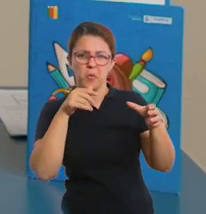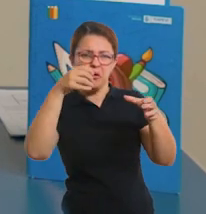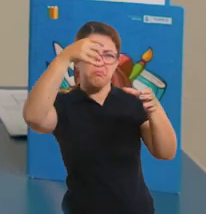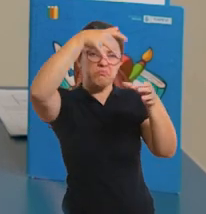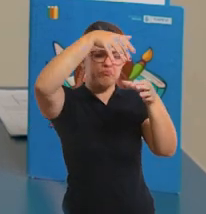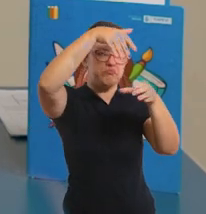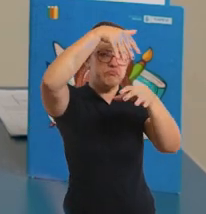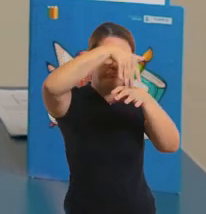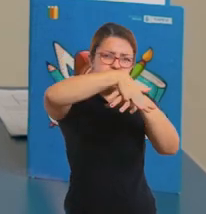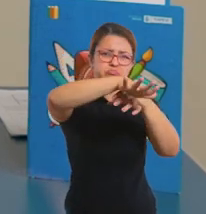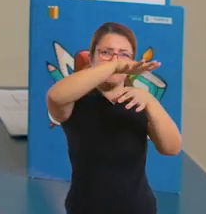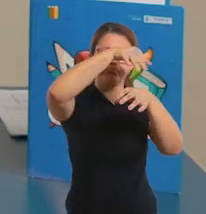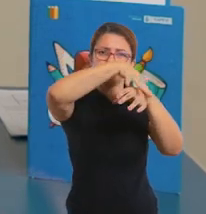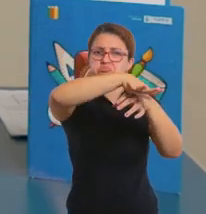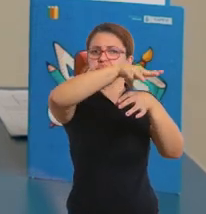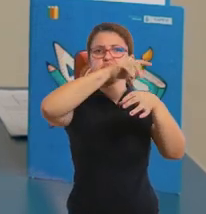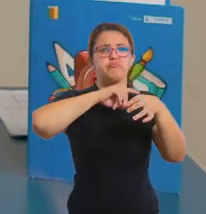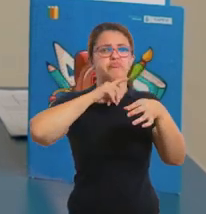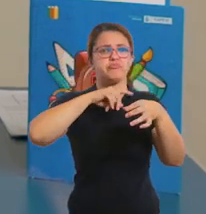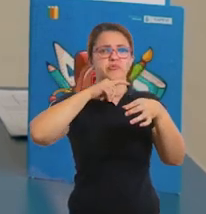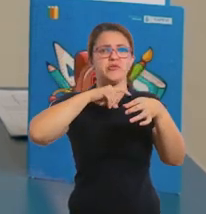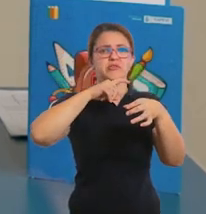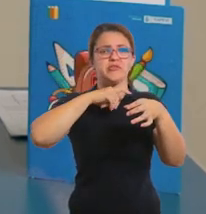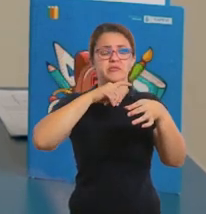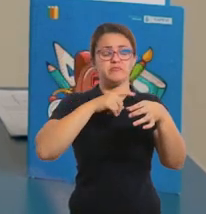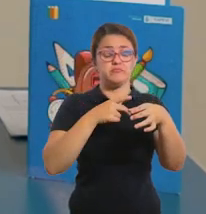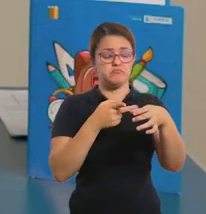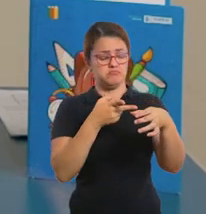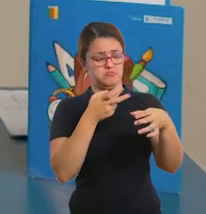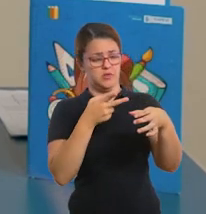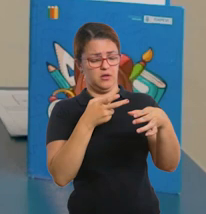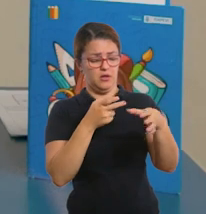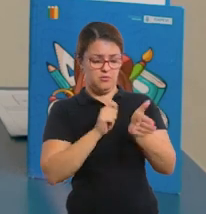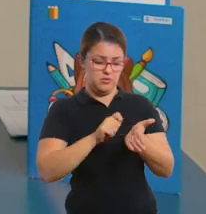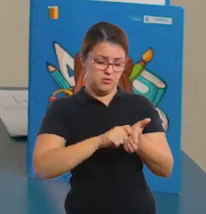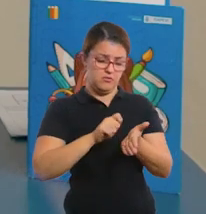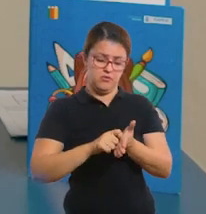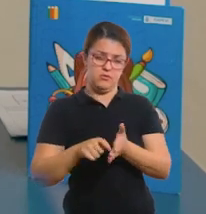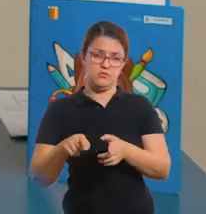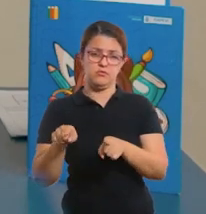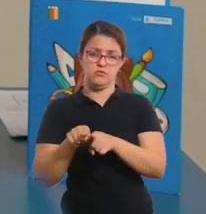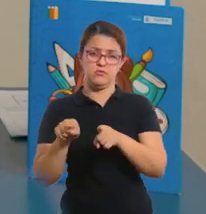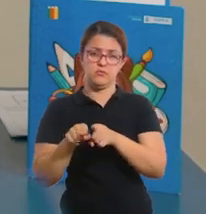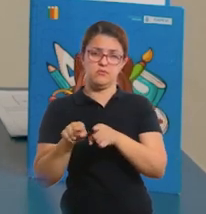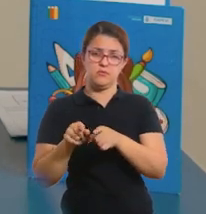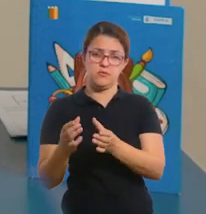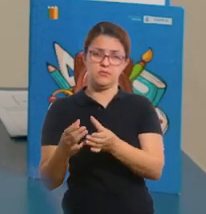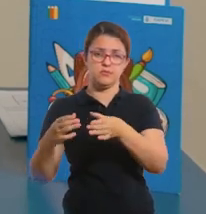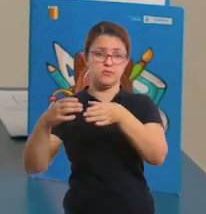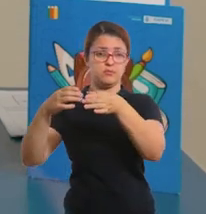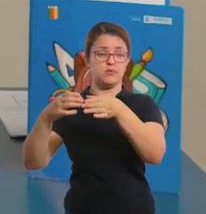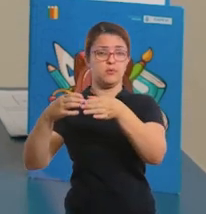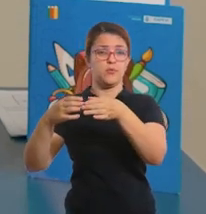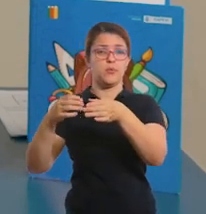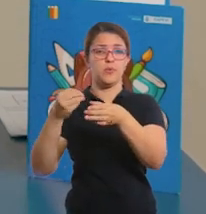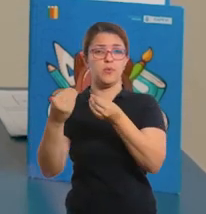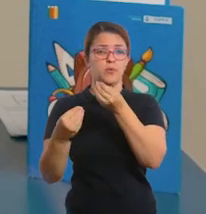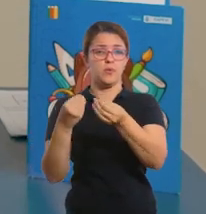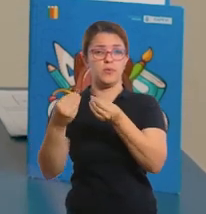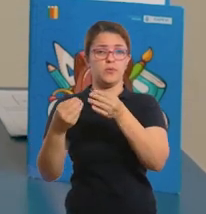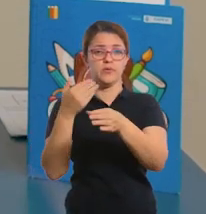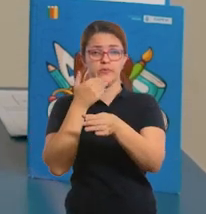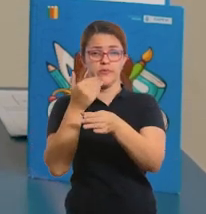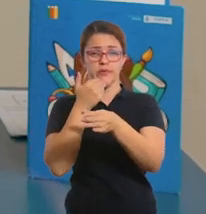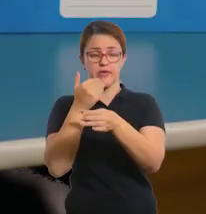é impermeável? Por que que não passa água por ele, né? Você vai observar e vai anotar. E aqui também, por que que